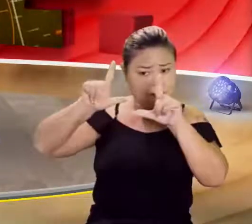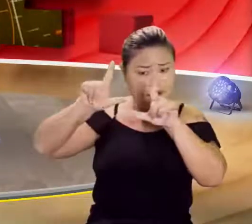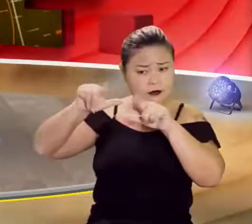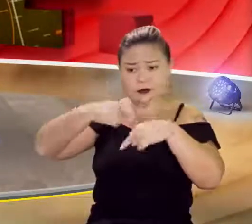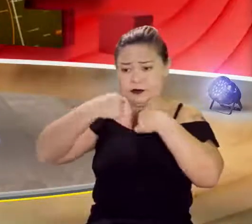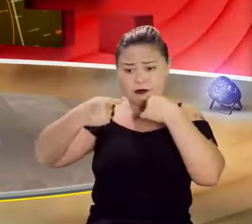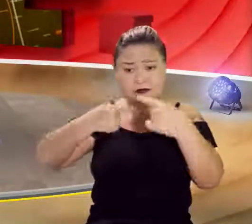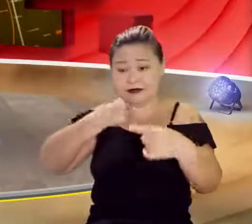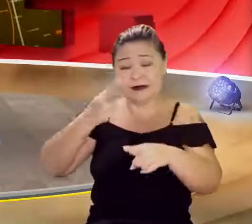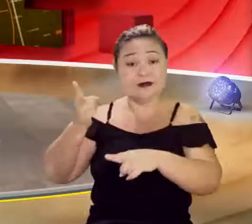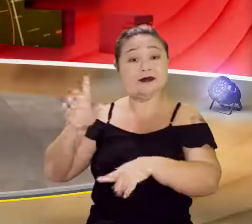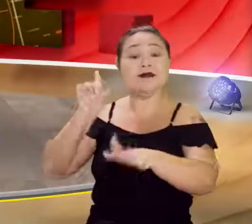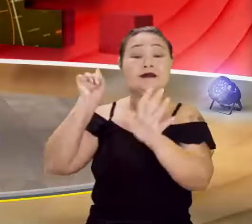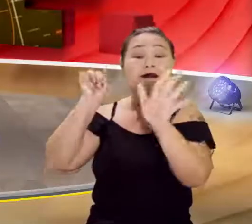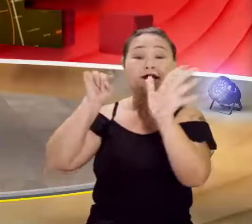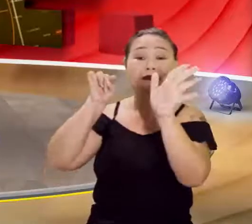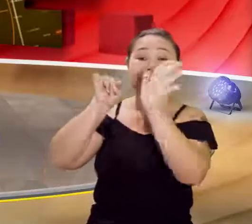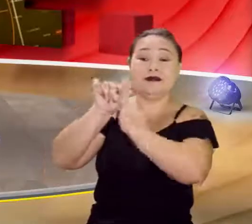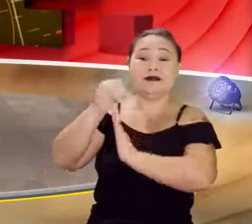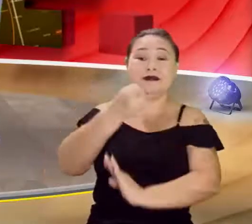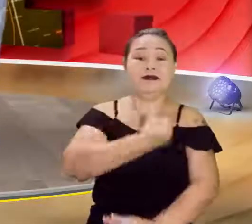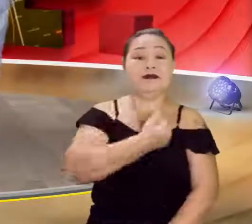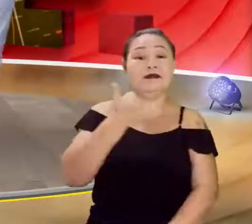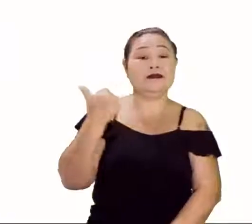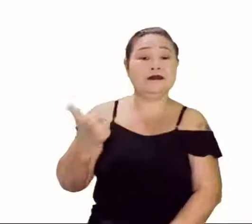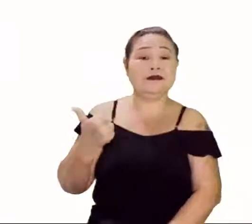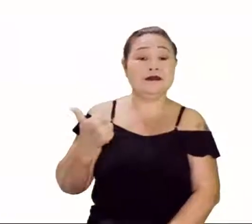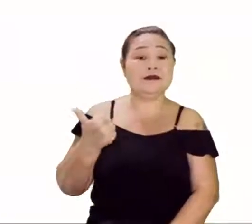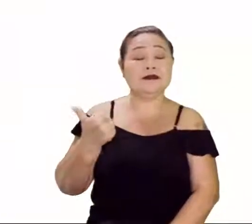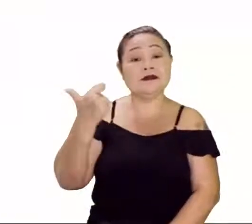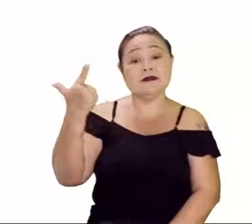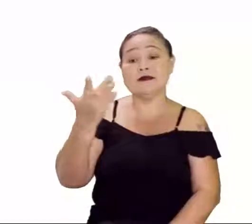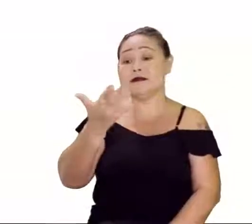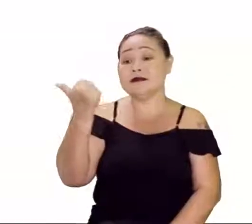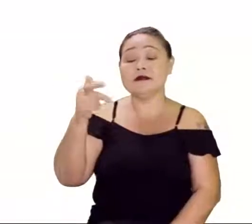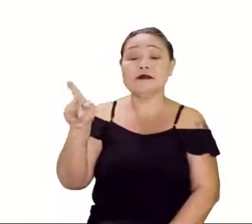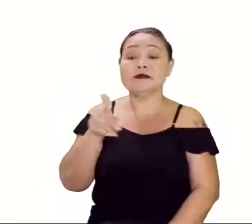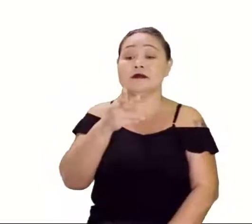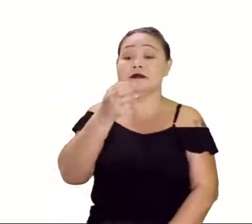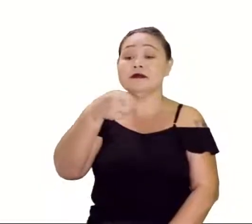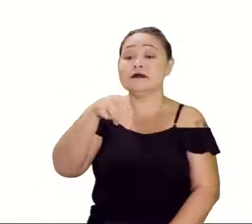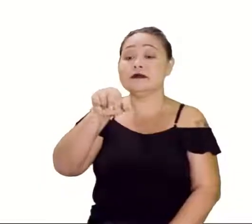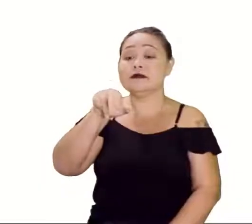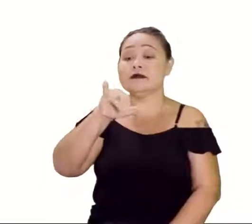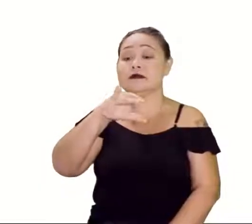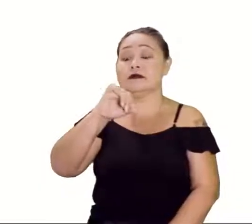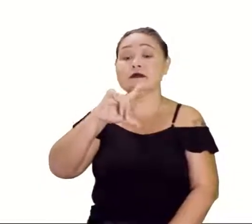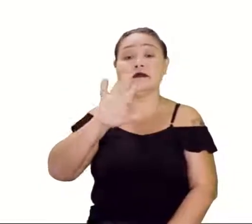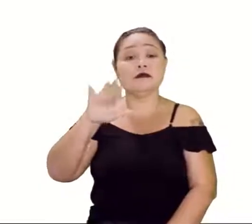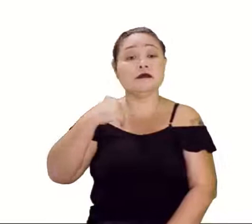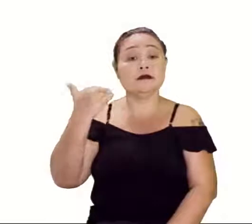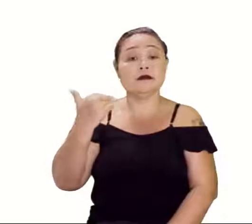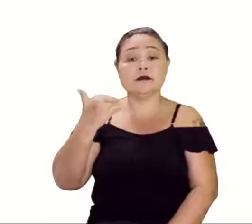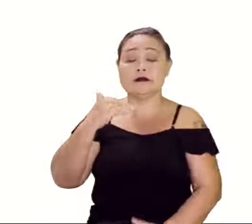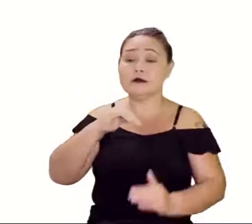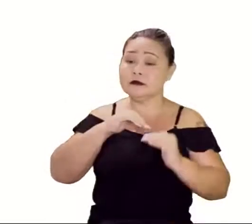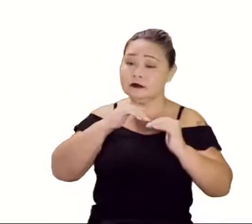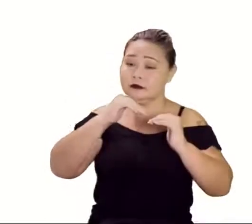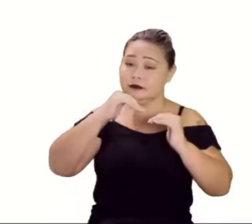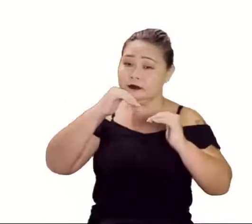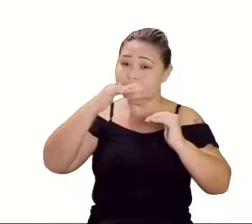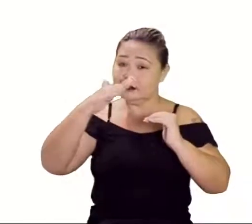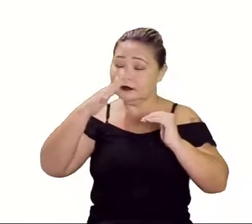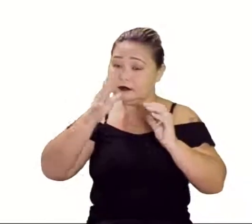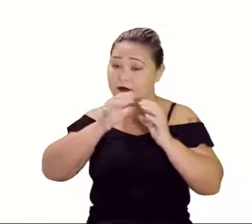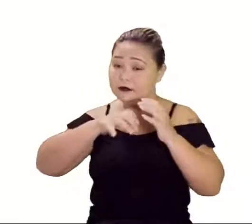precisa tirar dúvida. Não. Vamos lá, então, na pergunta de número 1. Vamos lá, professor Maurício. O crescimento aproximado de